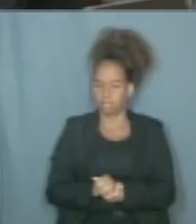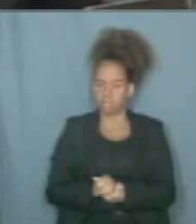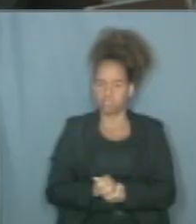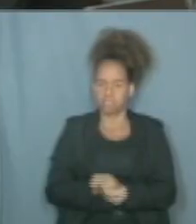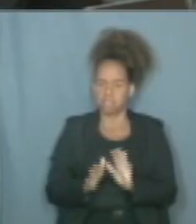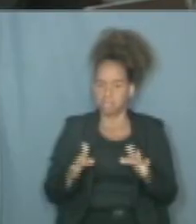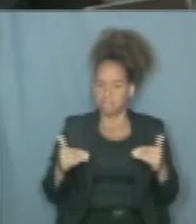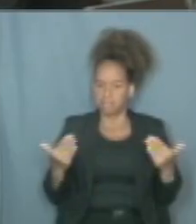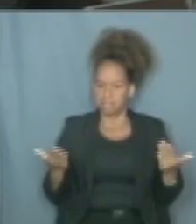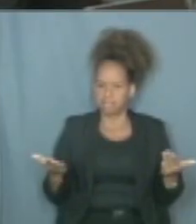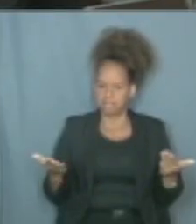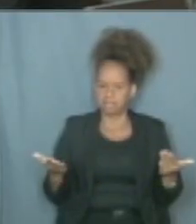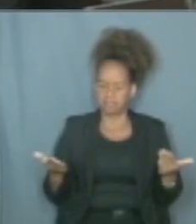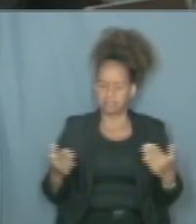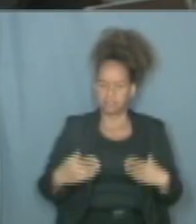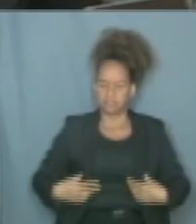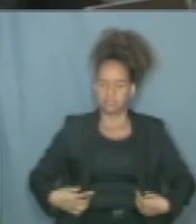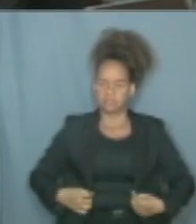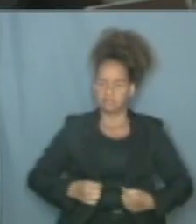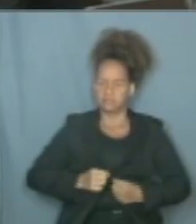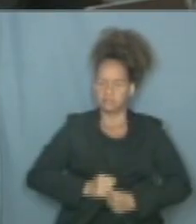isso,